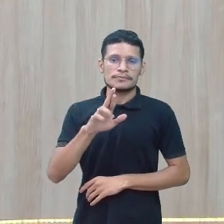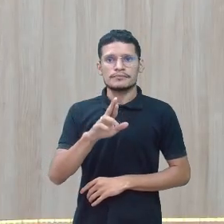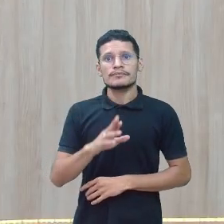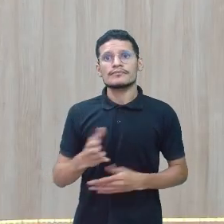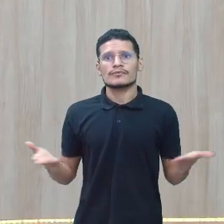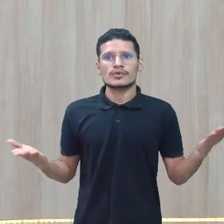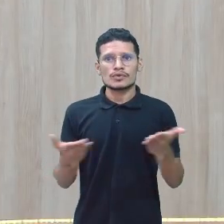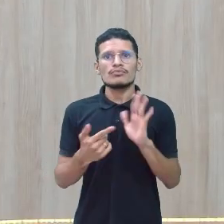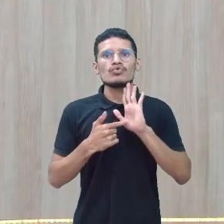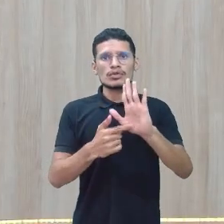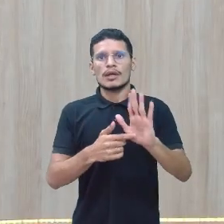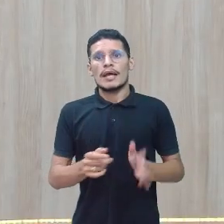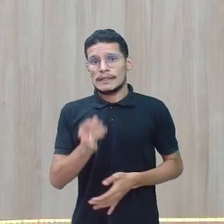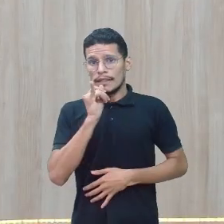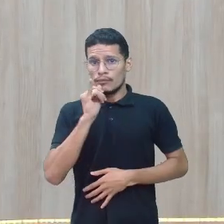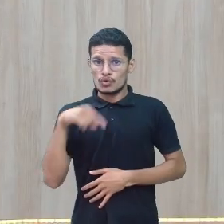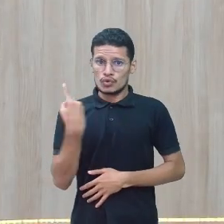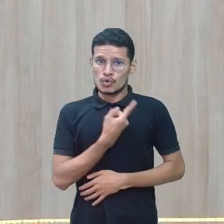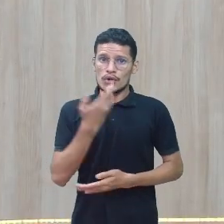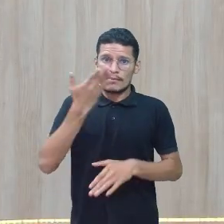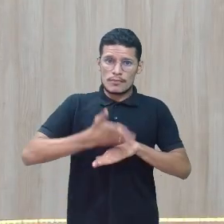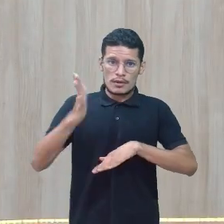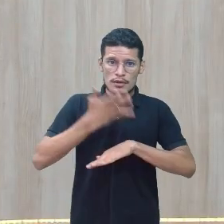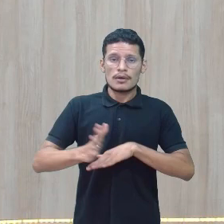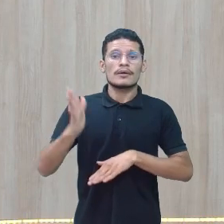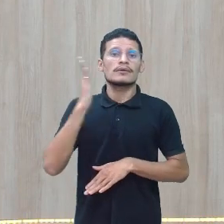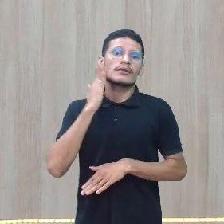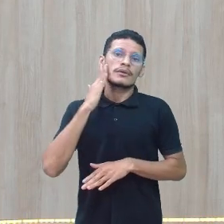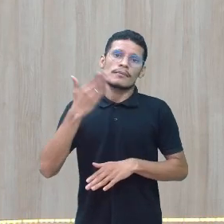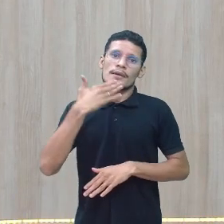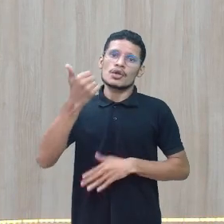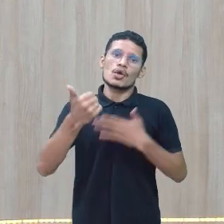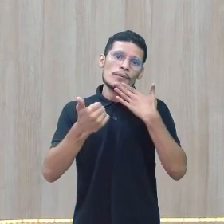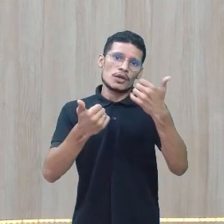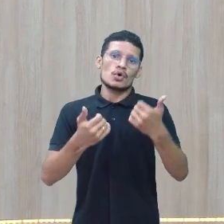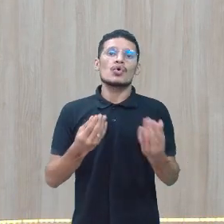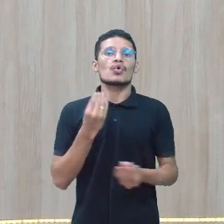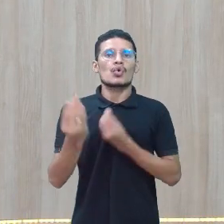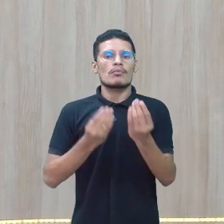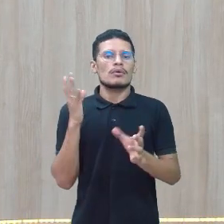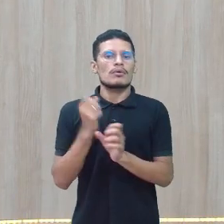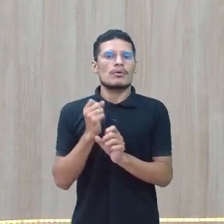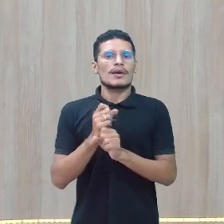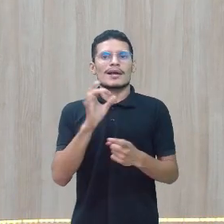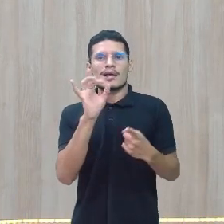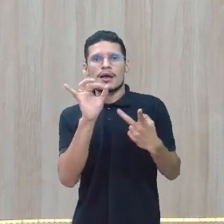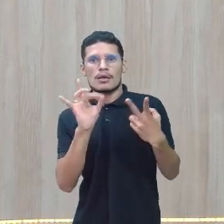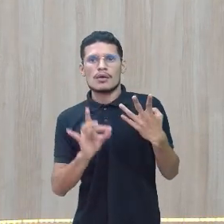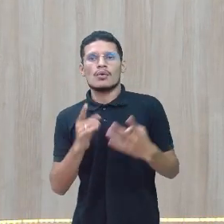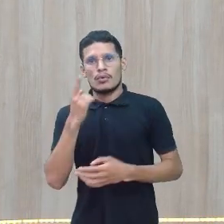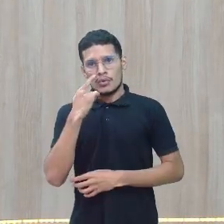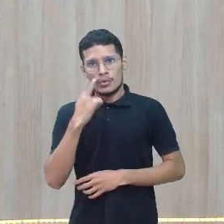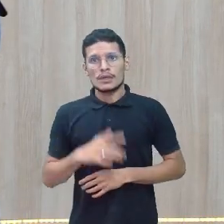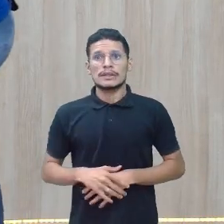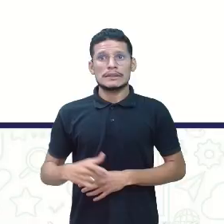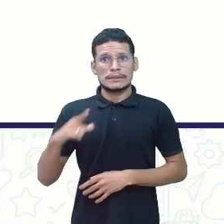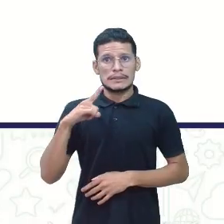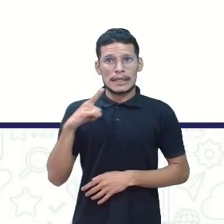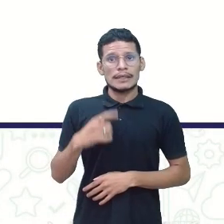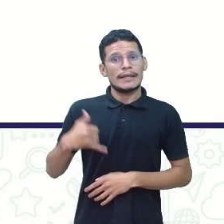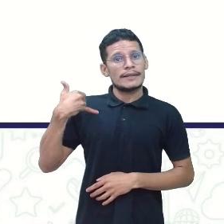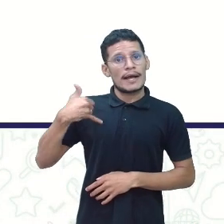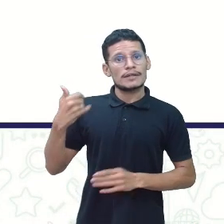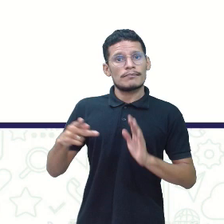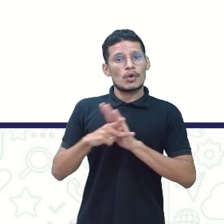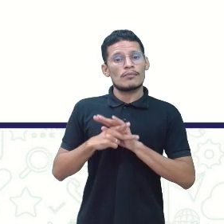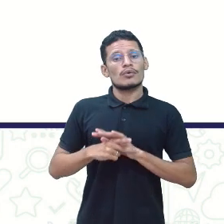trouxe um exemplo para a gente praticar e entender um pouquinho melhor o cálculo de cada uma dessas coisas, tá certo? Aqui a gente tem as idades de um